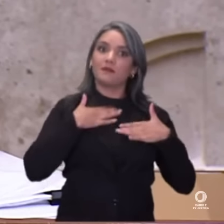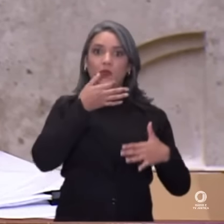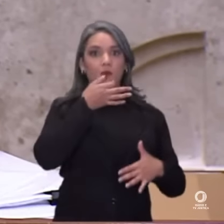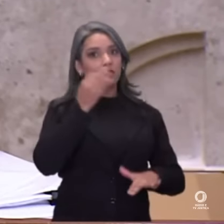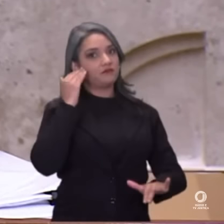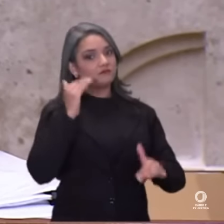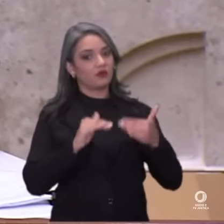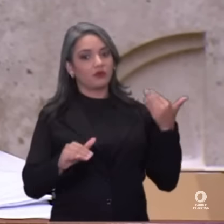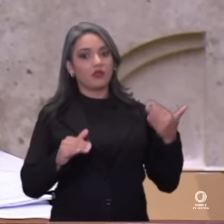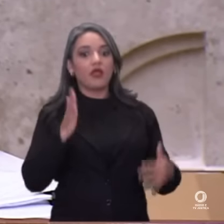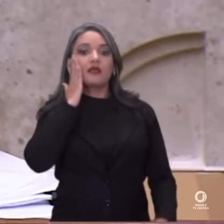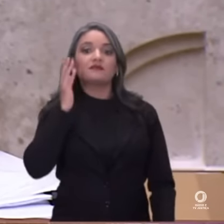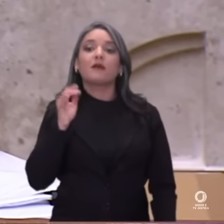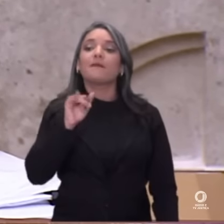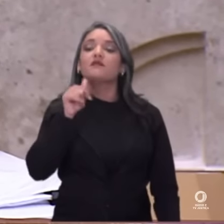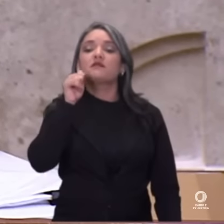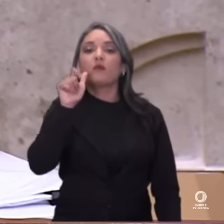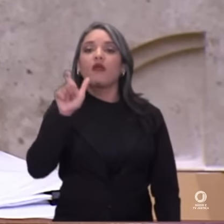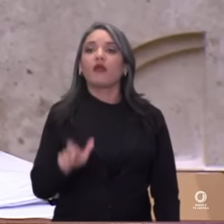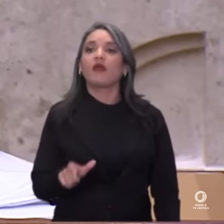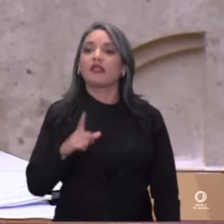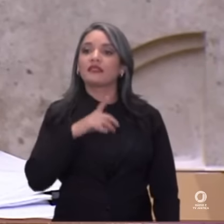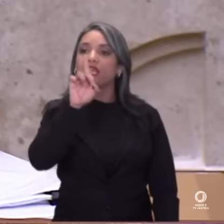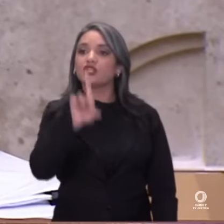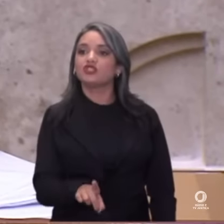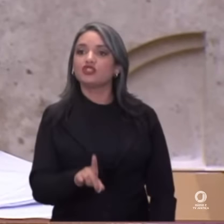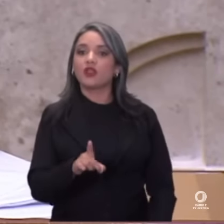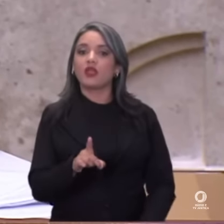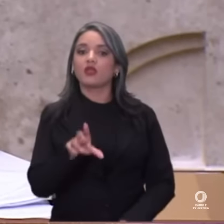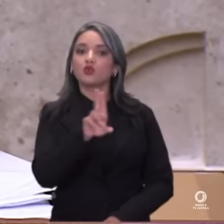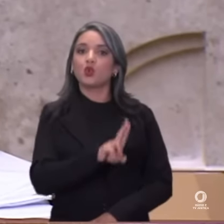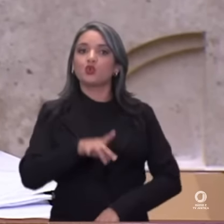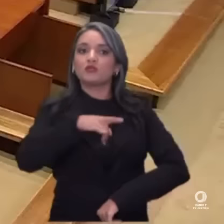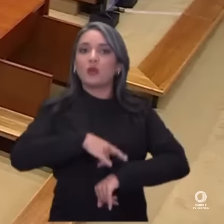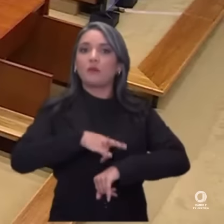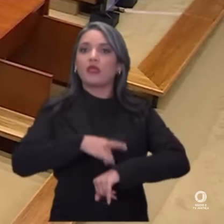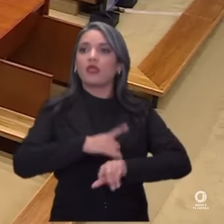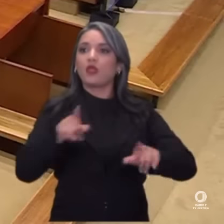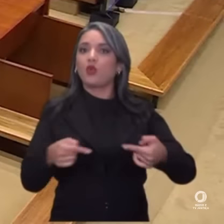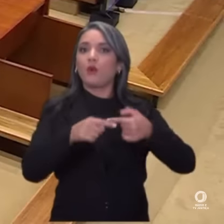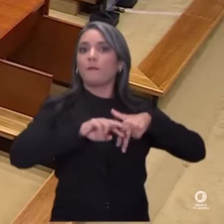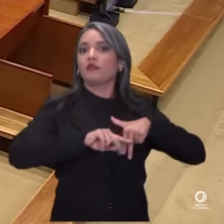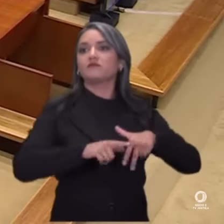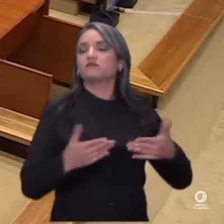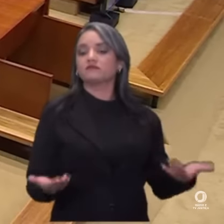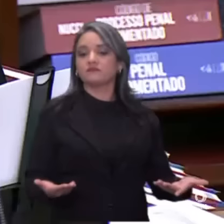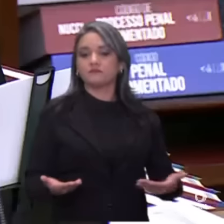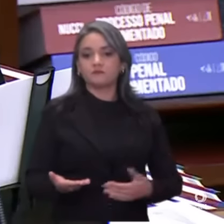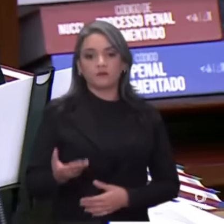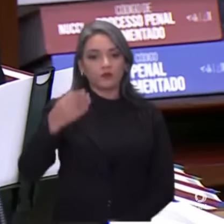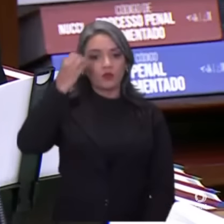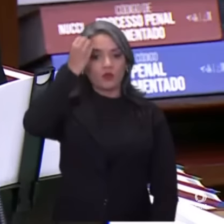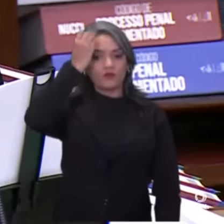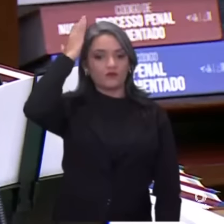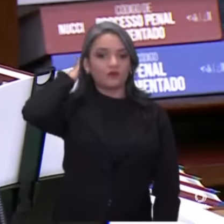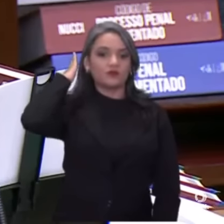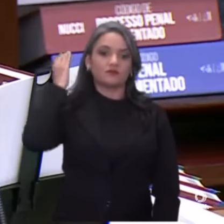ela tem ou não tem o direito de usar o banheiro que a sua identidade de gênero. Isso, talvez esse ponto é que é importante. Senhor